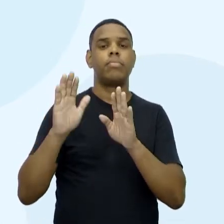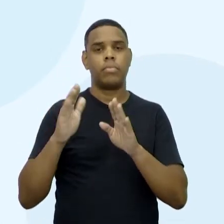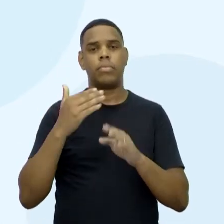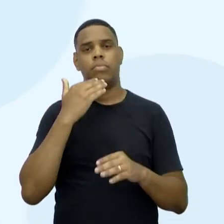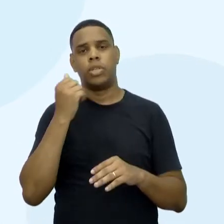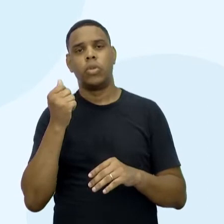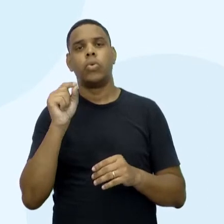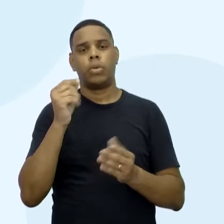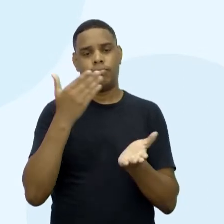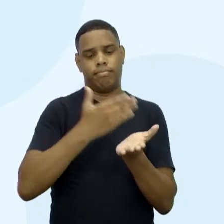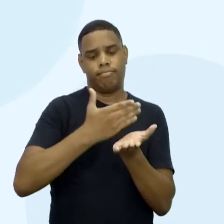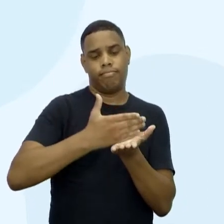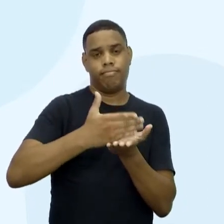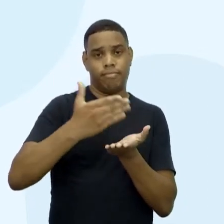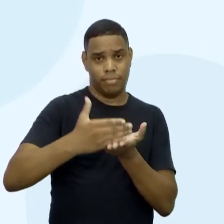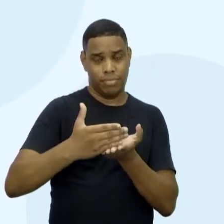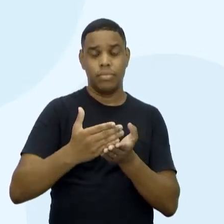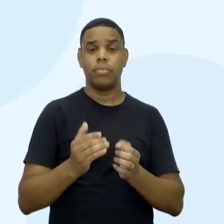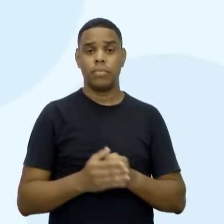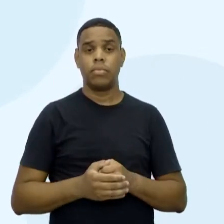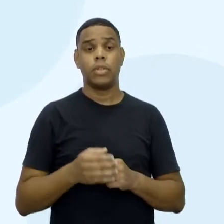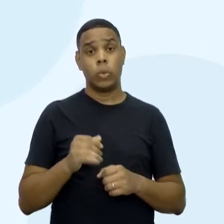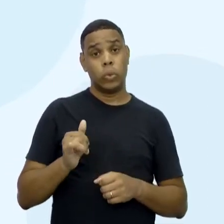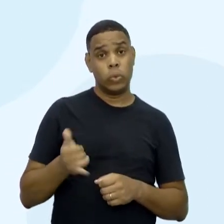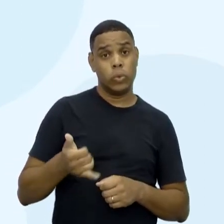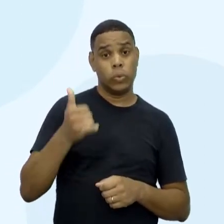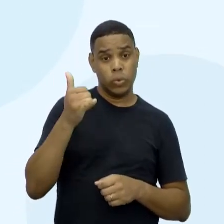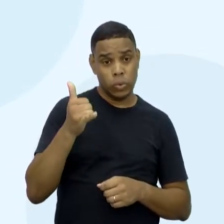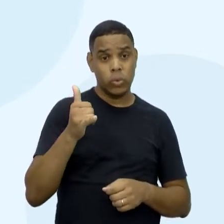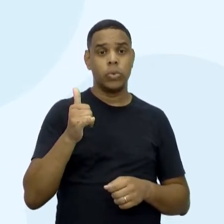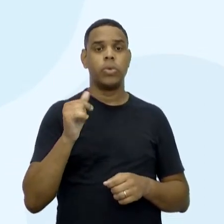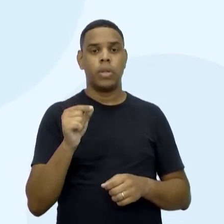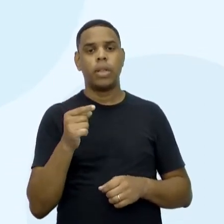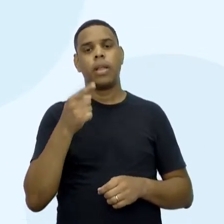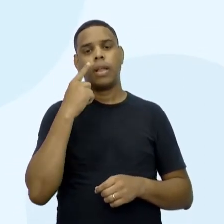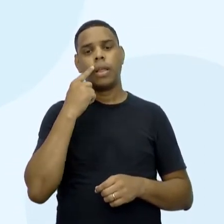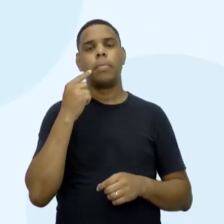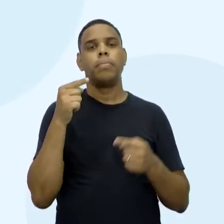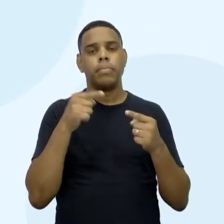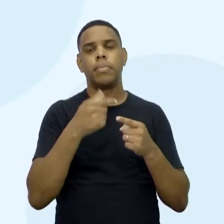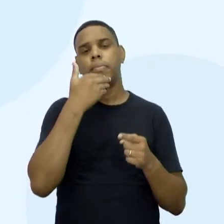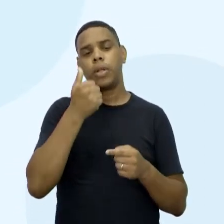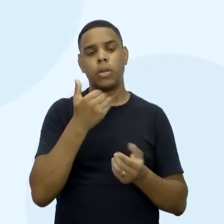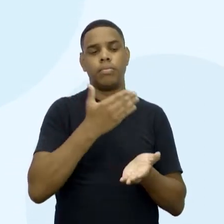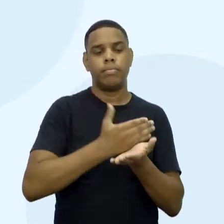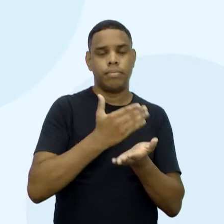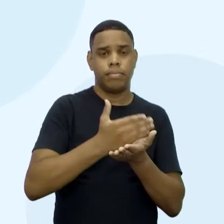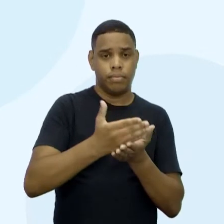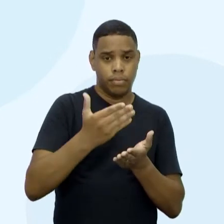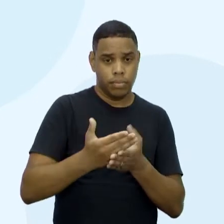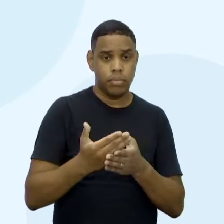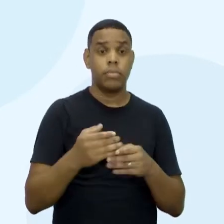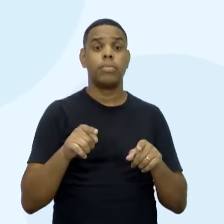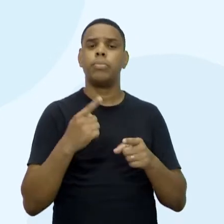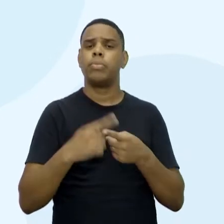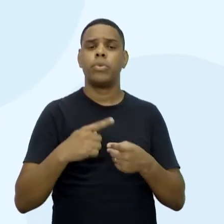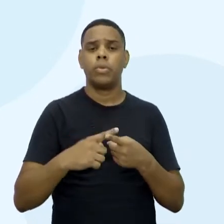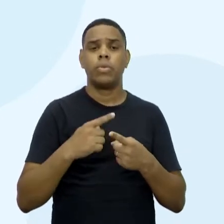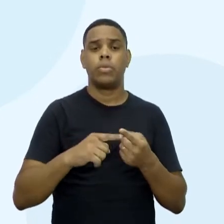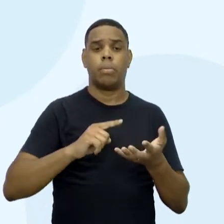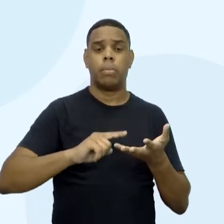bastante o financiamento. Então, os juros é um ponto que favorece o financiamento. E o que